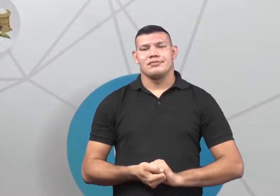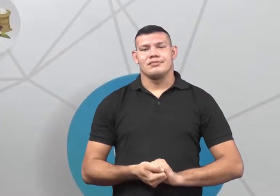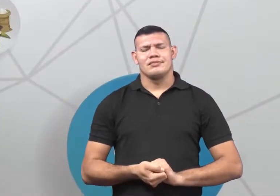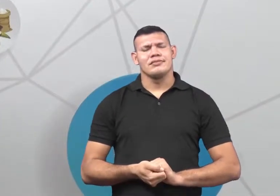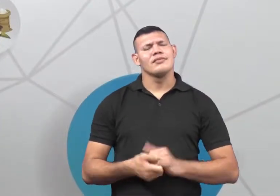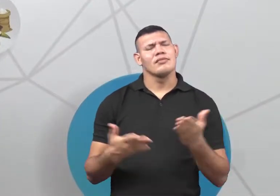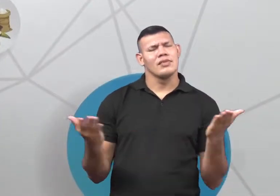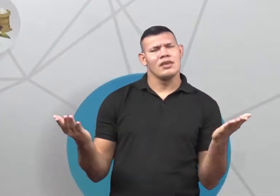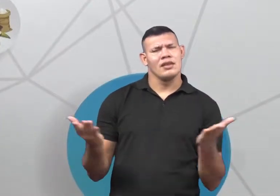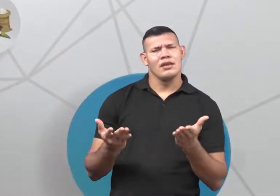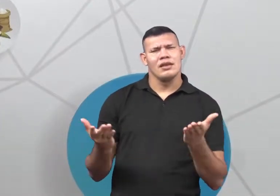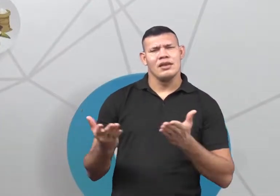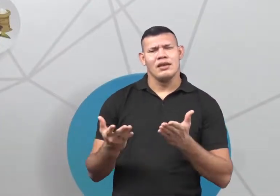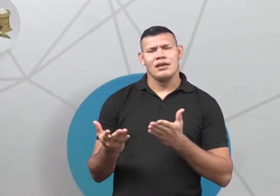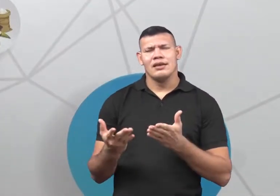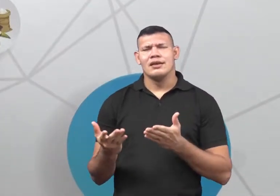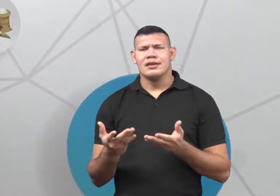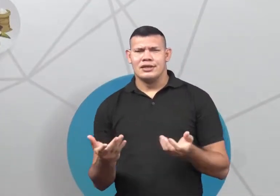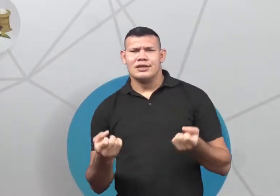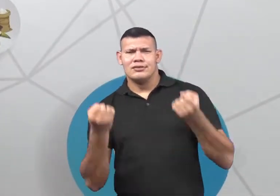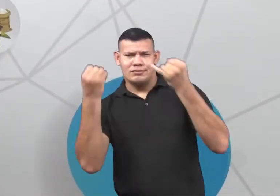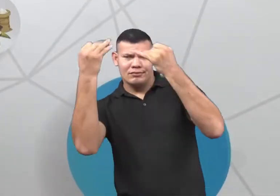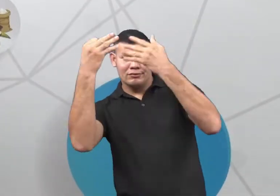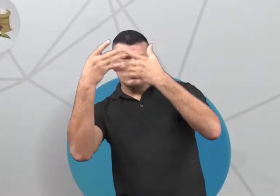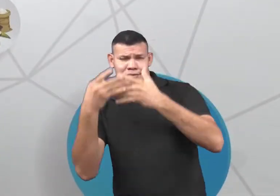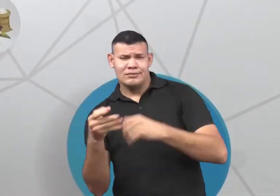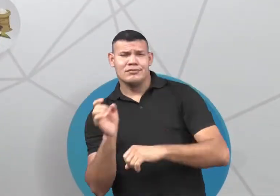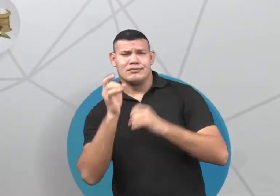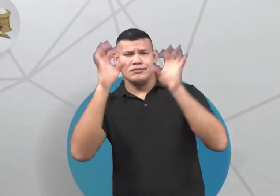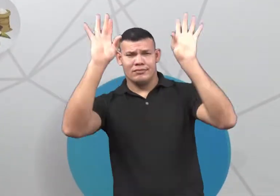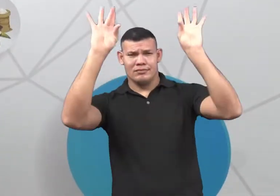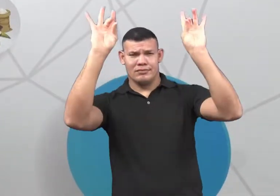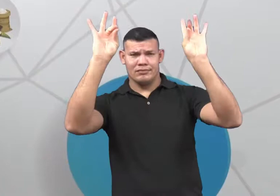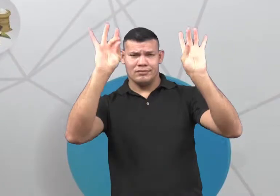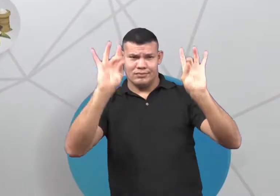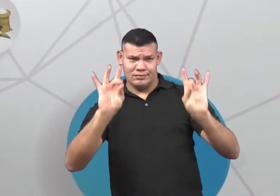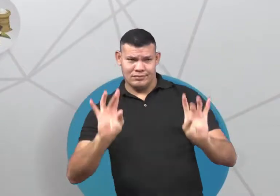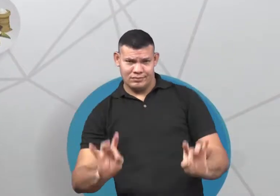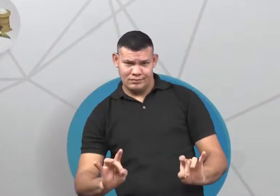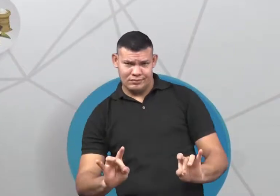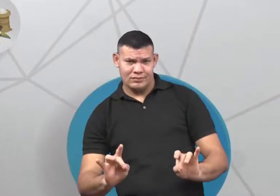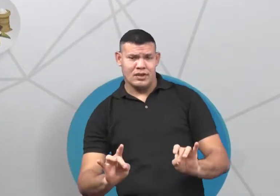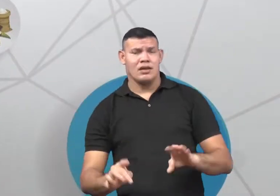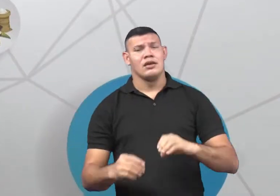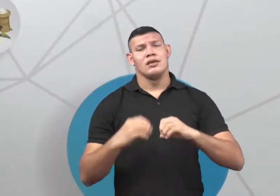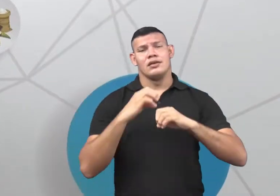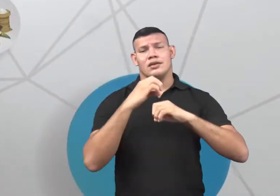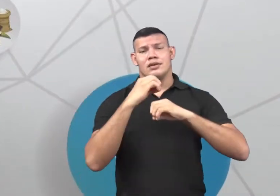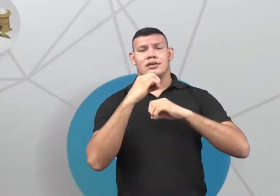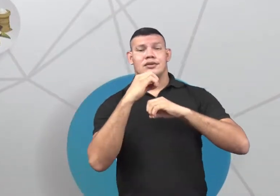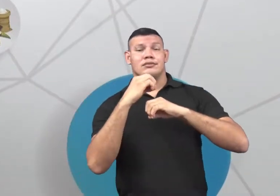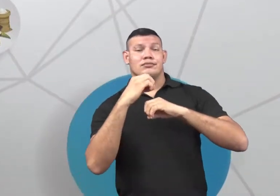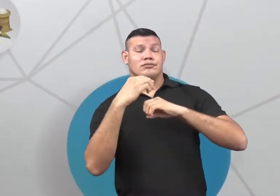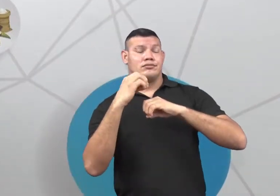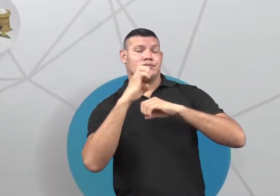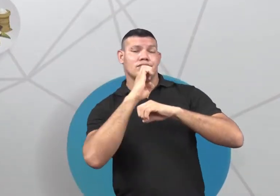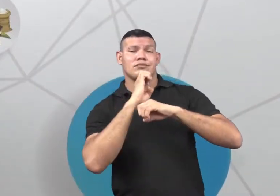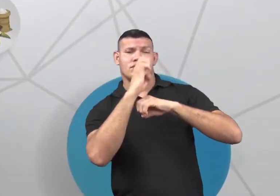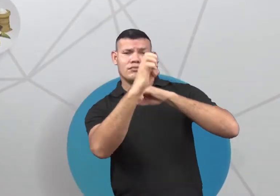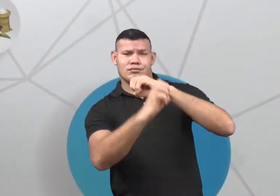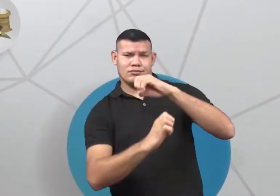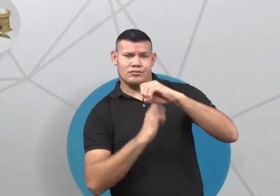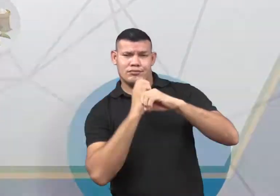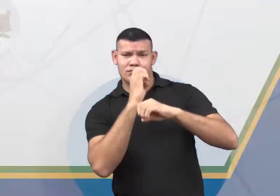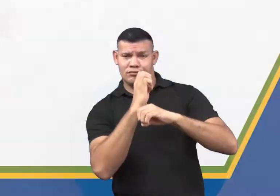Agora nós vamos falar dessas três partículas que formam os átomos. São os prótons, os nêutrons e os elétrons.